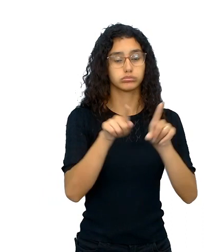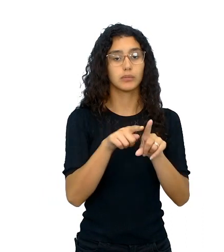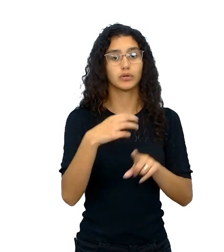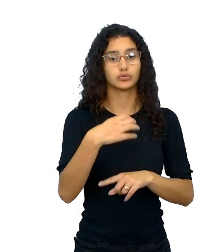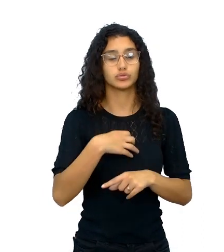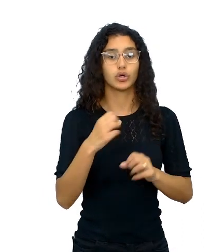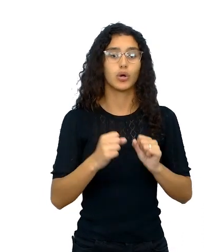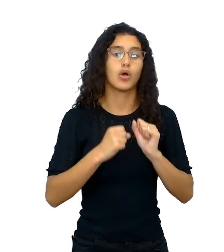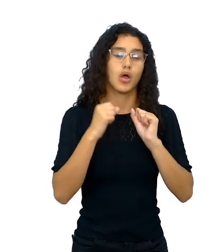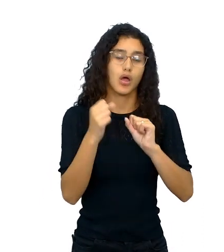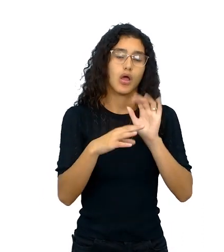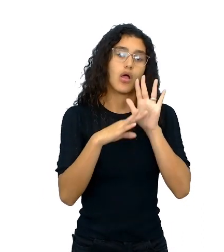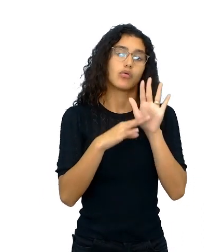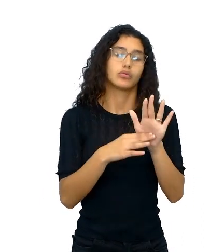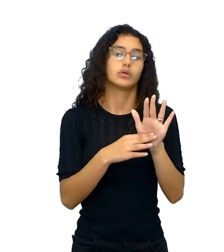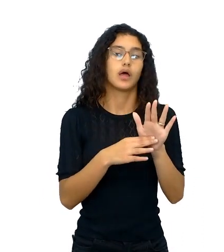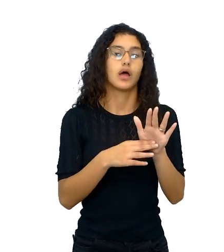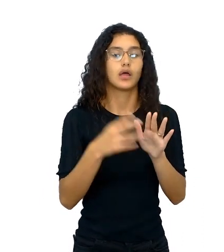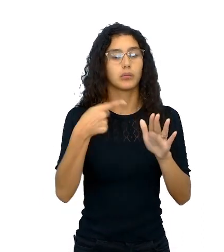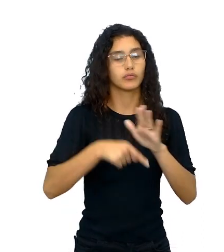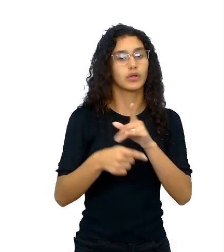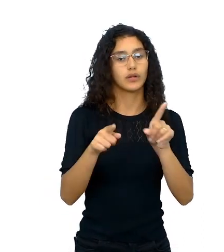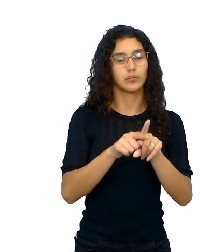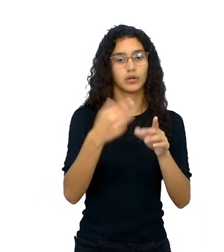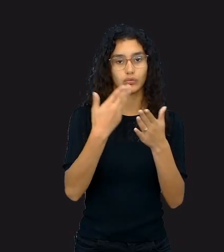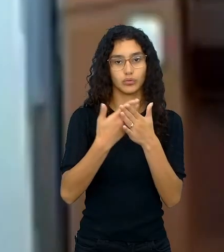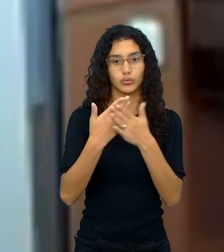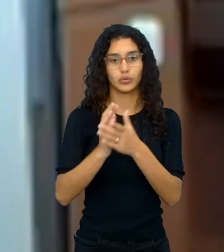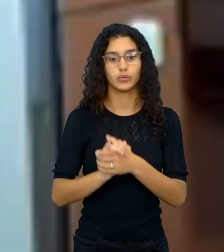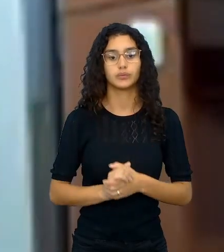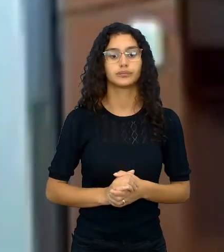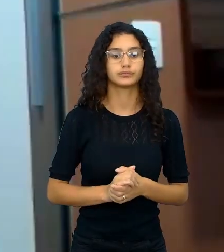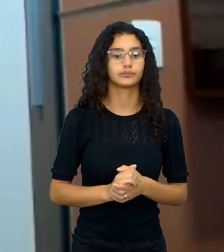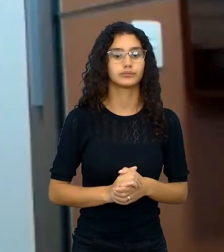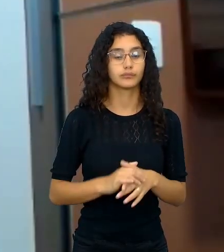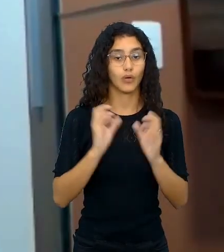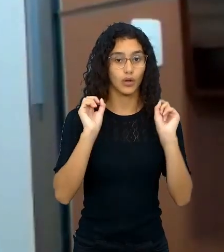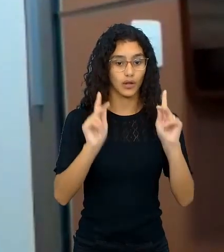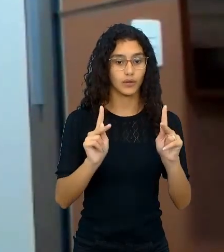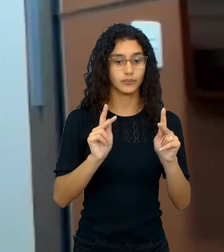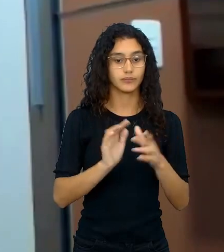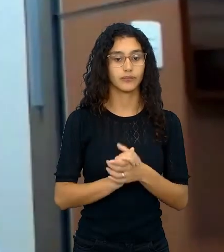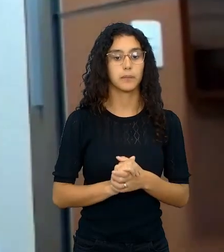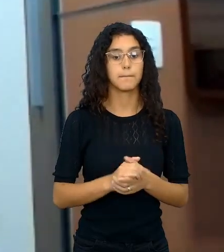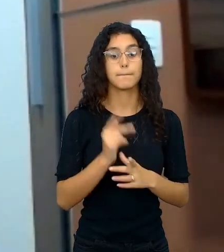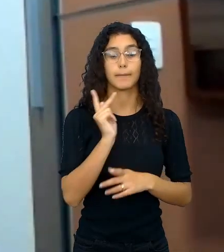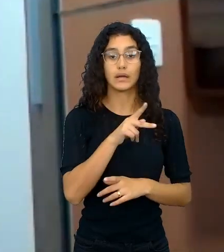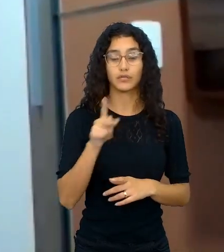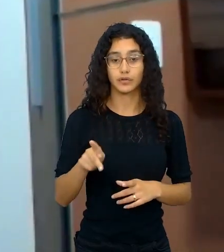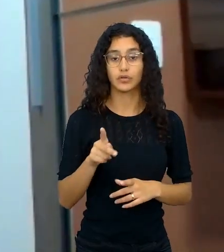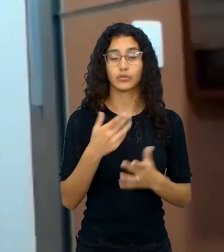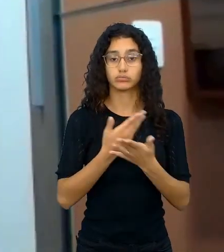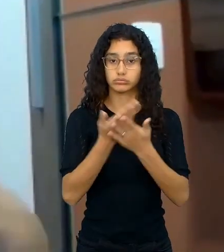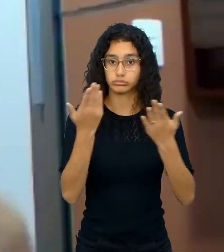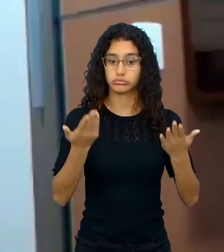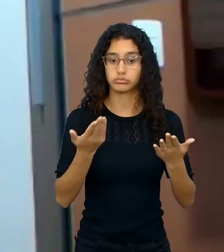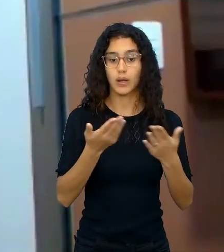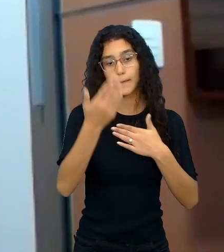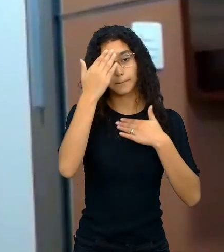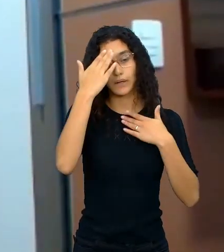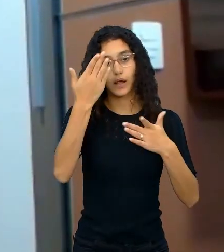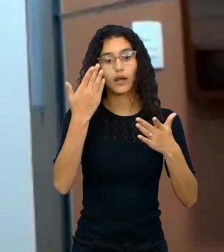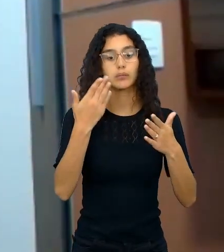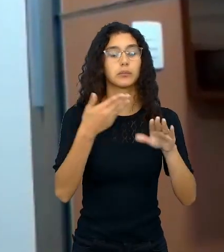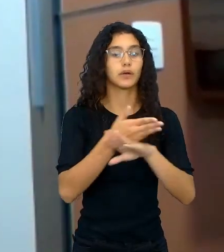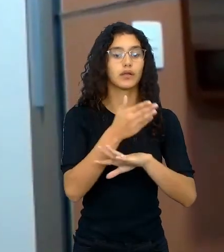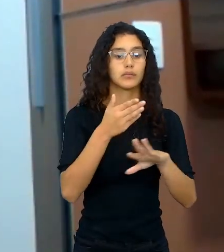alguma forma, se aprofundar nos seus estudos. Valeu? Professor, professora, muito obrigado